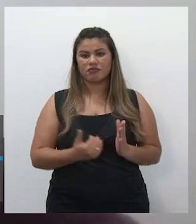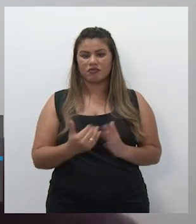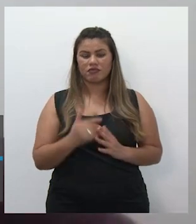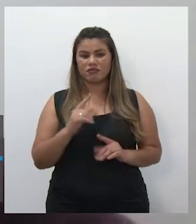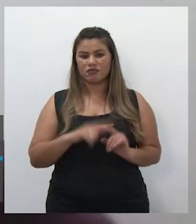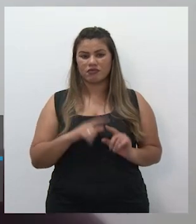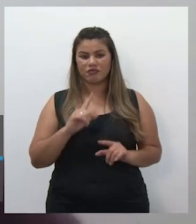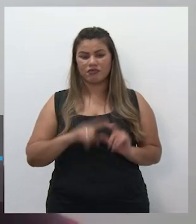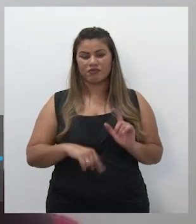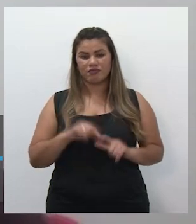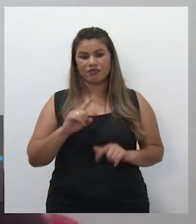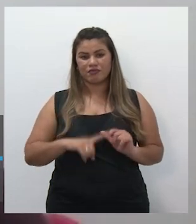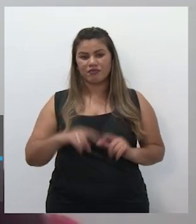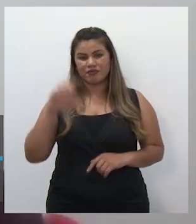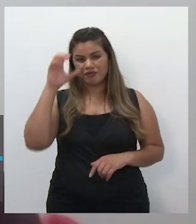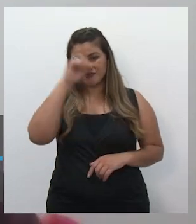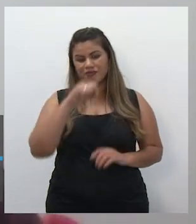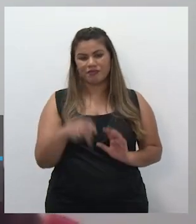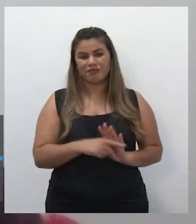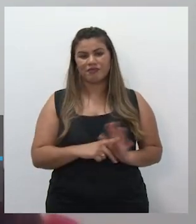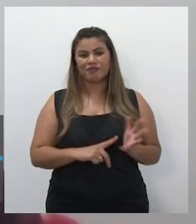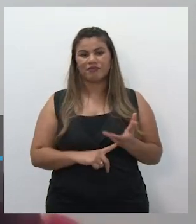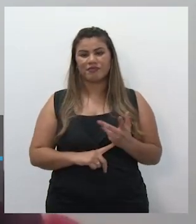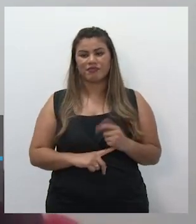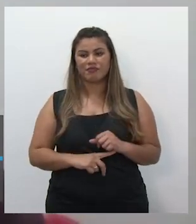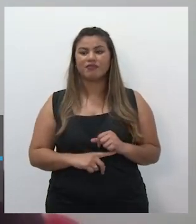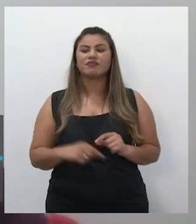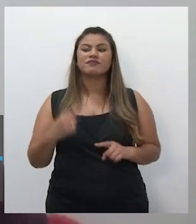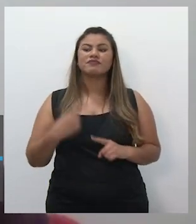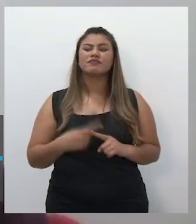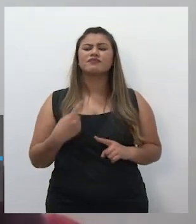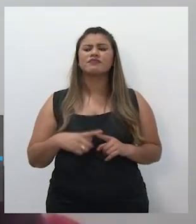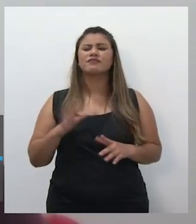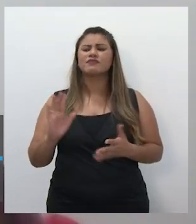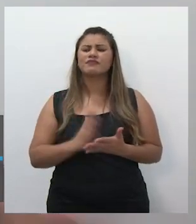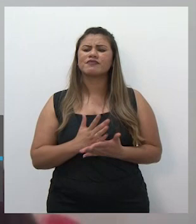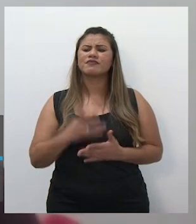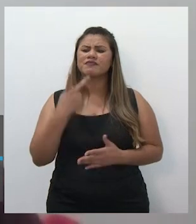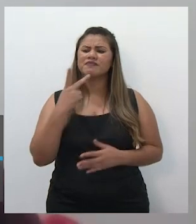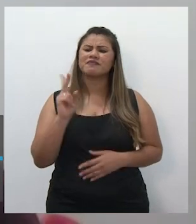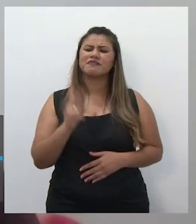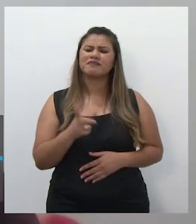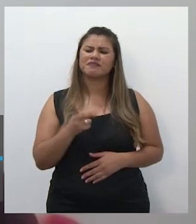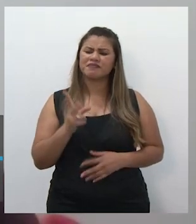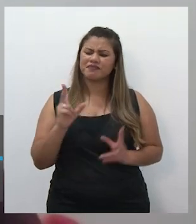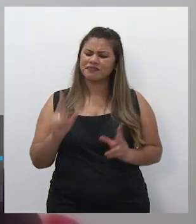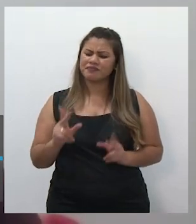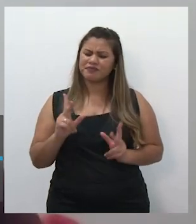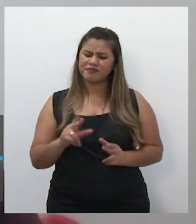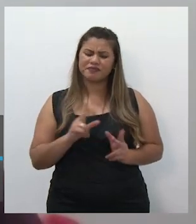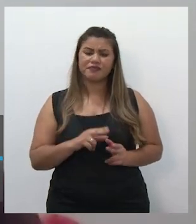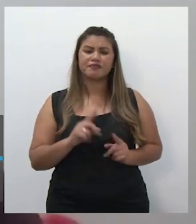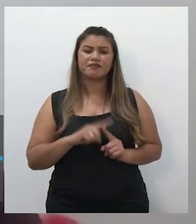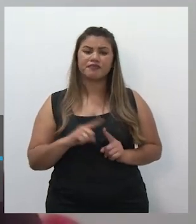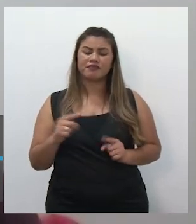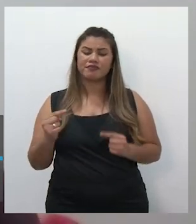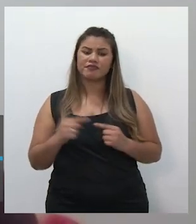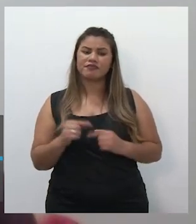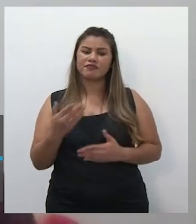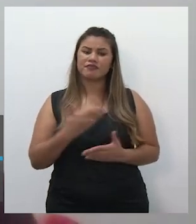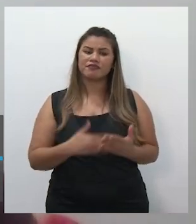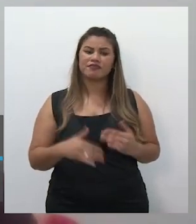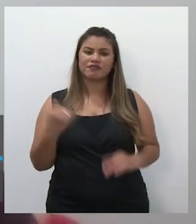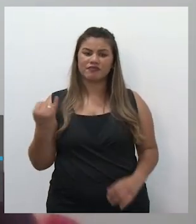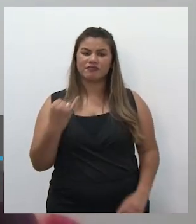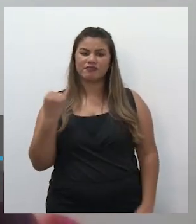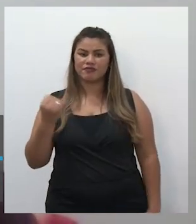de conhecimento de arte, tá? Porque às vezes o pessoal fala, ah, mas são os mesmos. Lembrando que a gente tem uma integração de diálogo com o fundamental, né? Então acho que seria